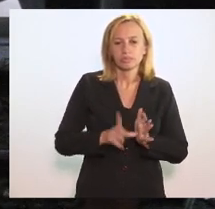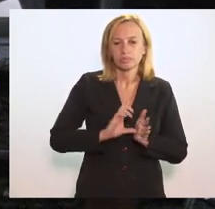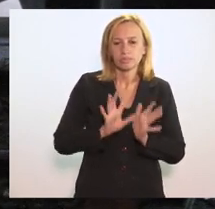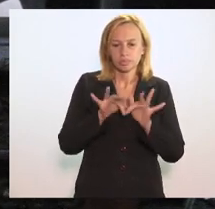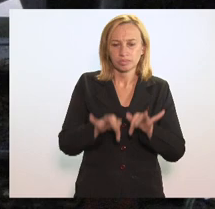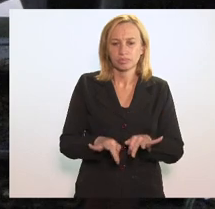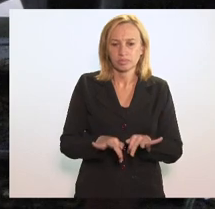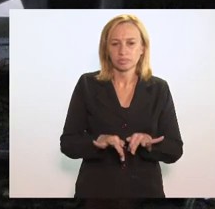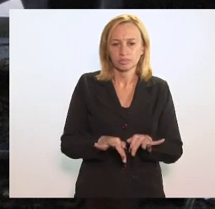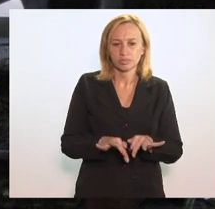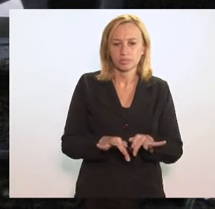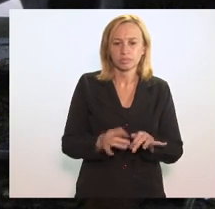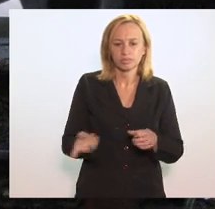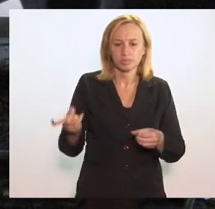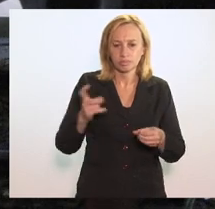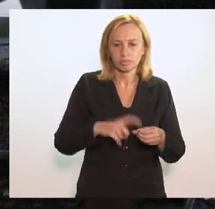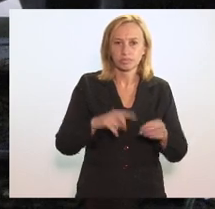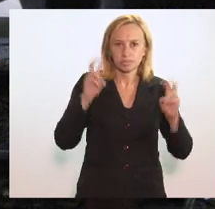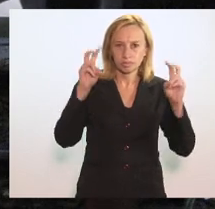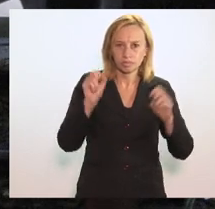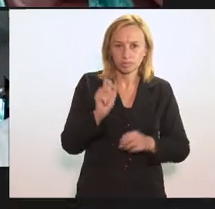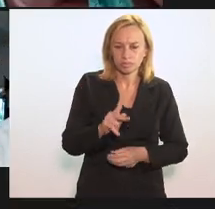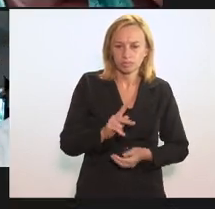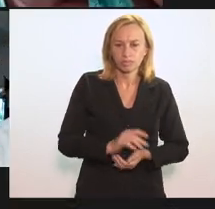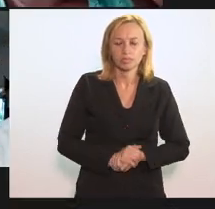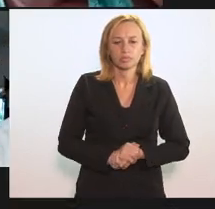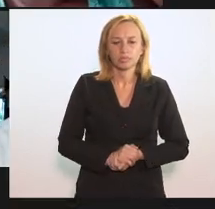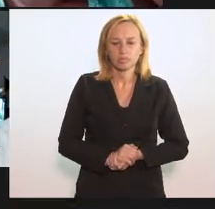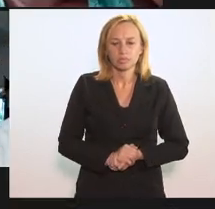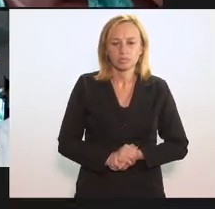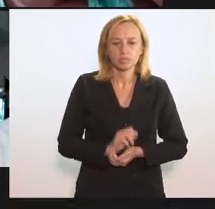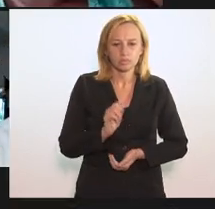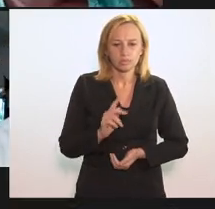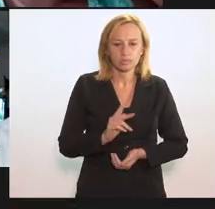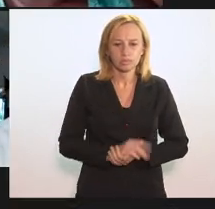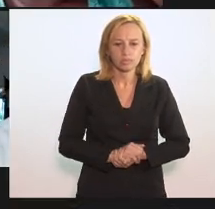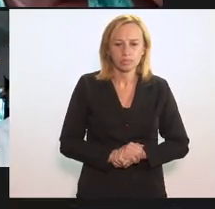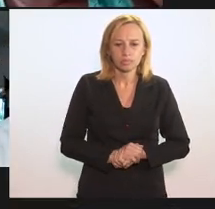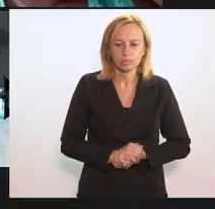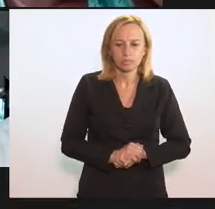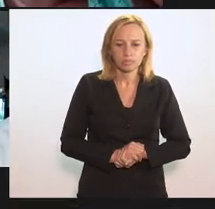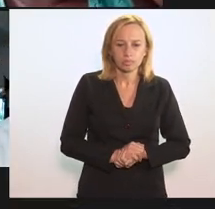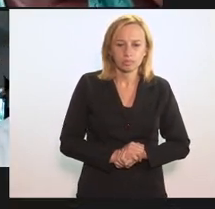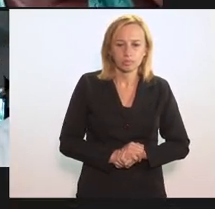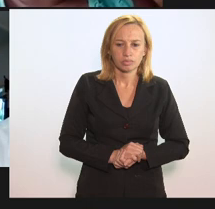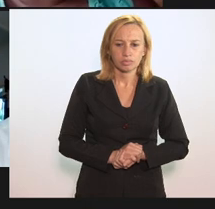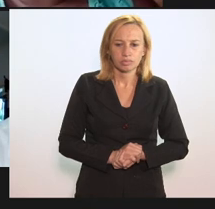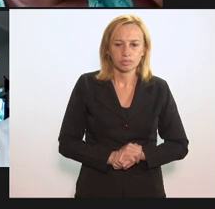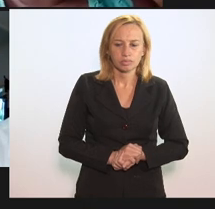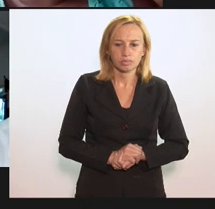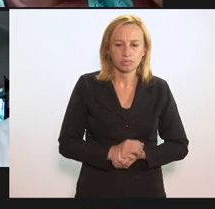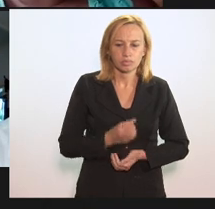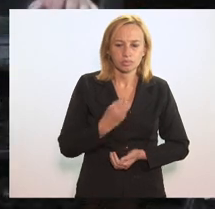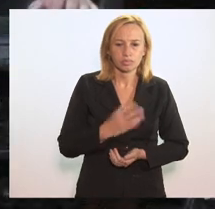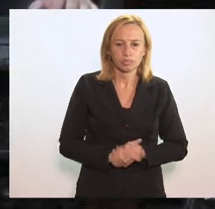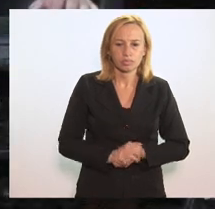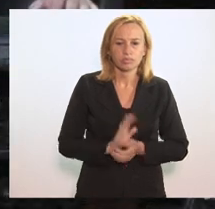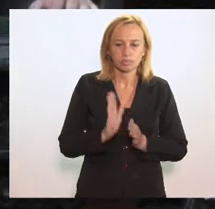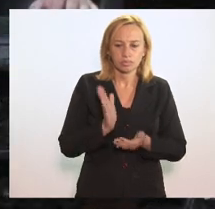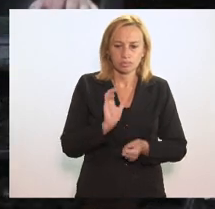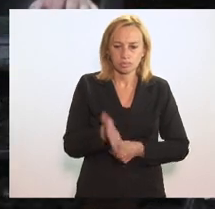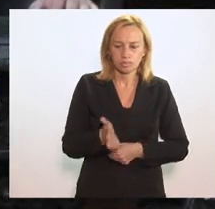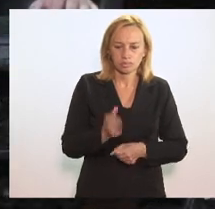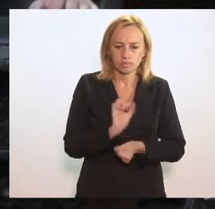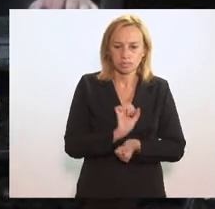a sessão, a gente volta nessa questão. Vamos ver aqui, presidente. Não é o mesmo objeto. Já voltamos,